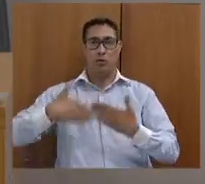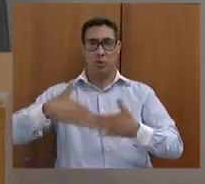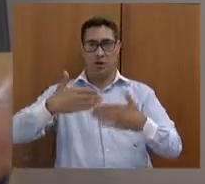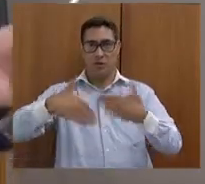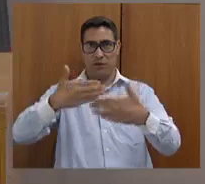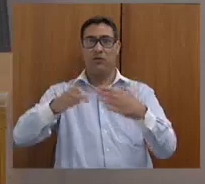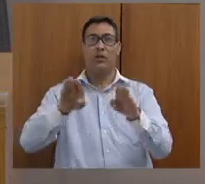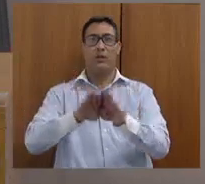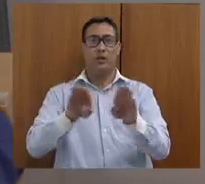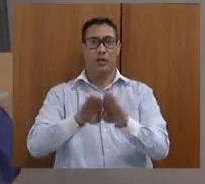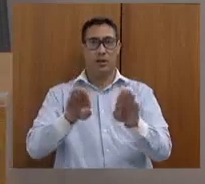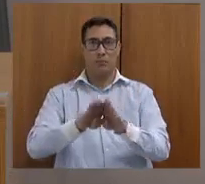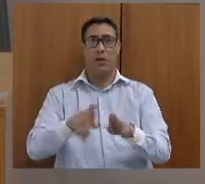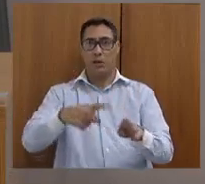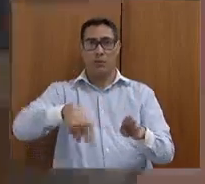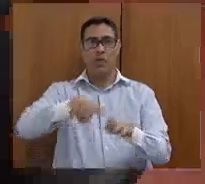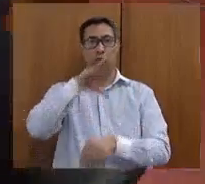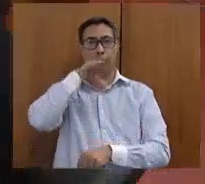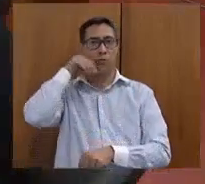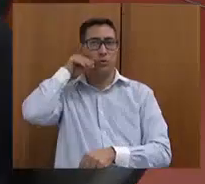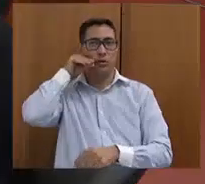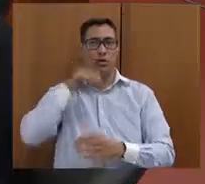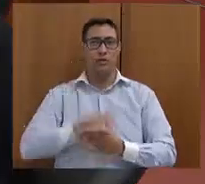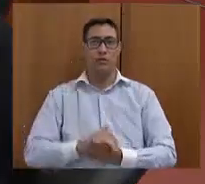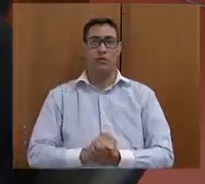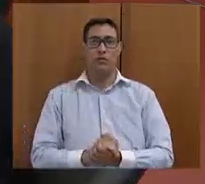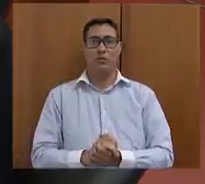nossa dos nossos seguidores